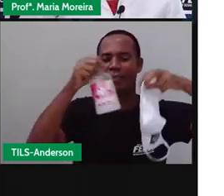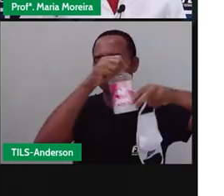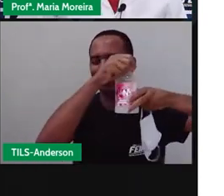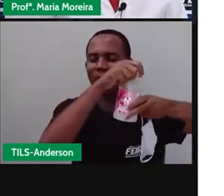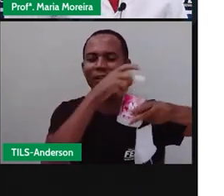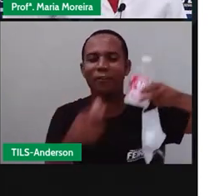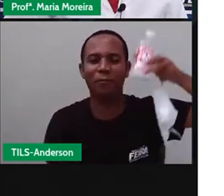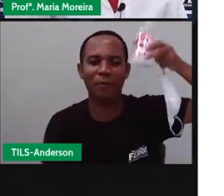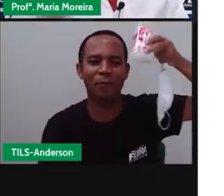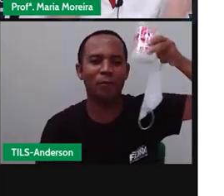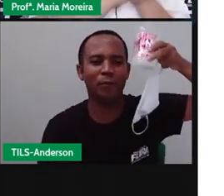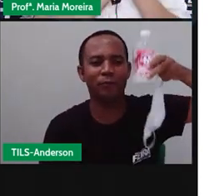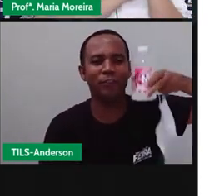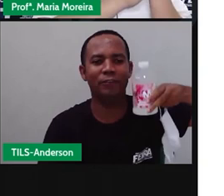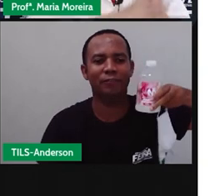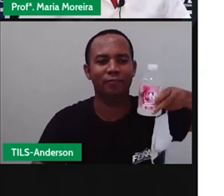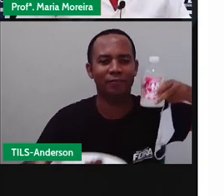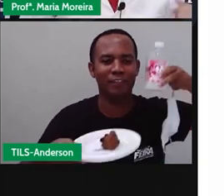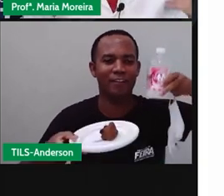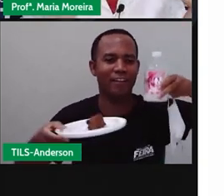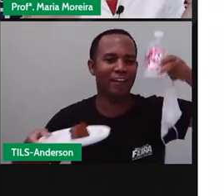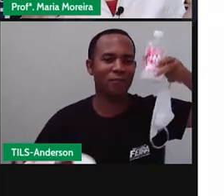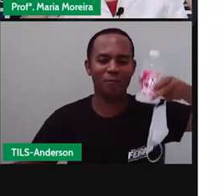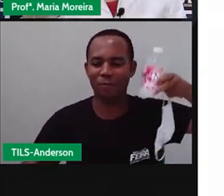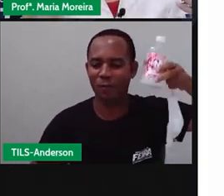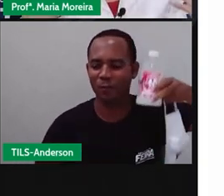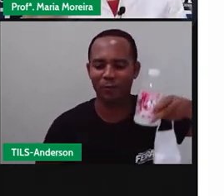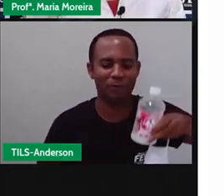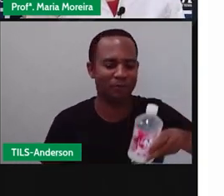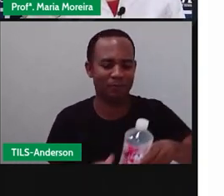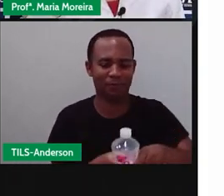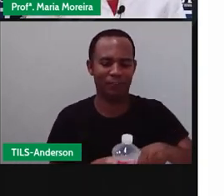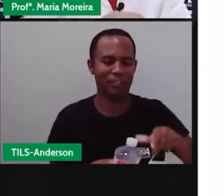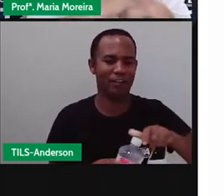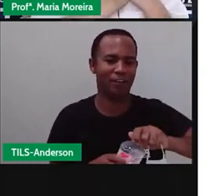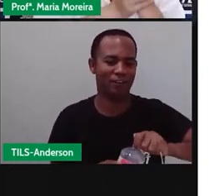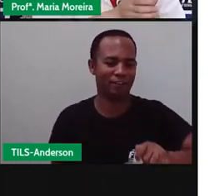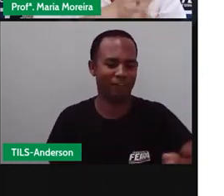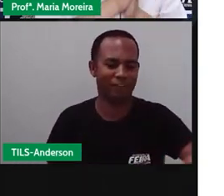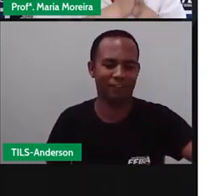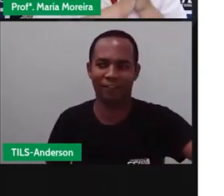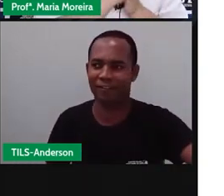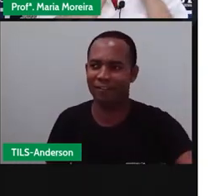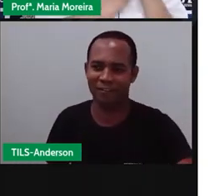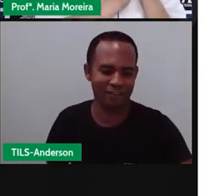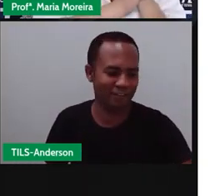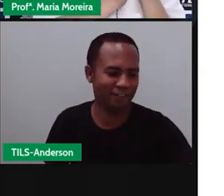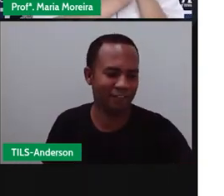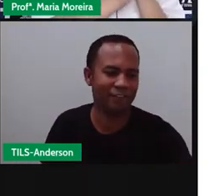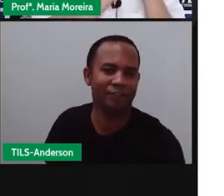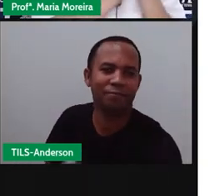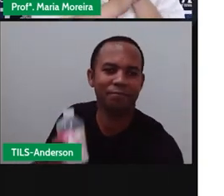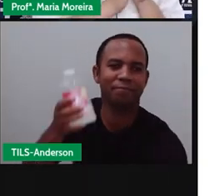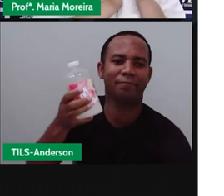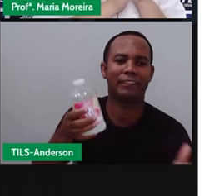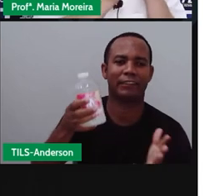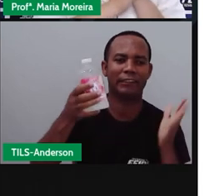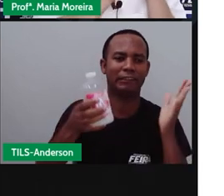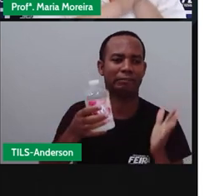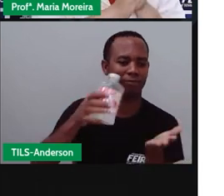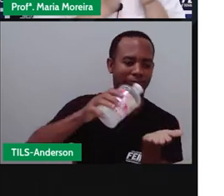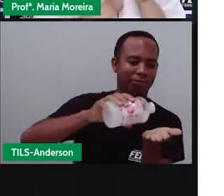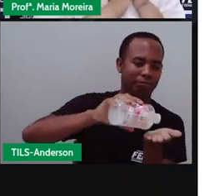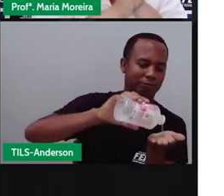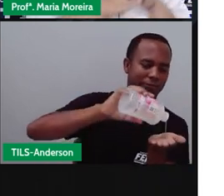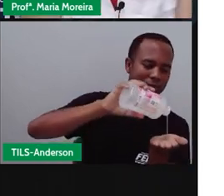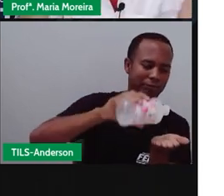culinários. Lá, ó, Anderson, o que é que a gente acabe logo? Ele quer comer o bolo. Lava a mão, né? Lava uma mão,